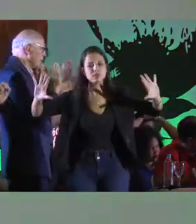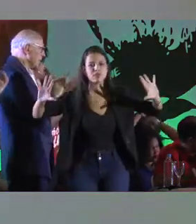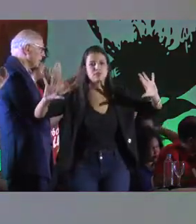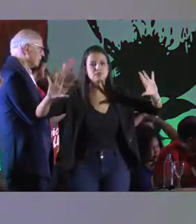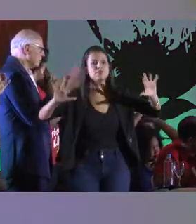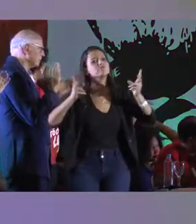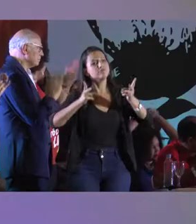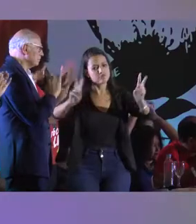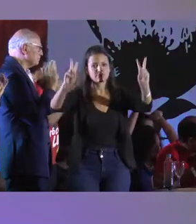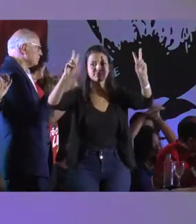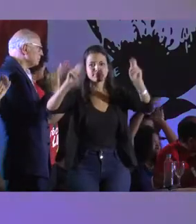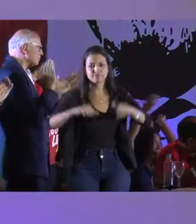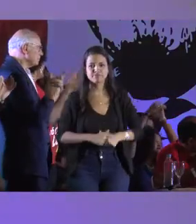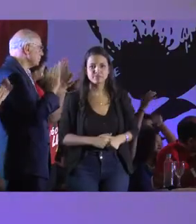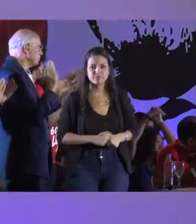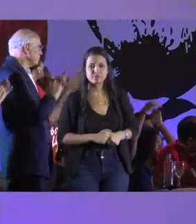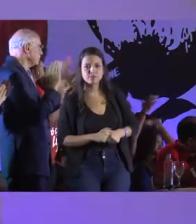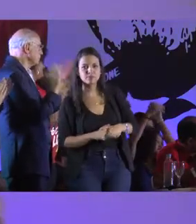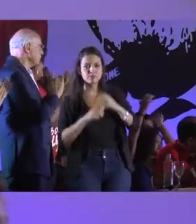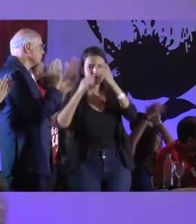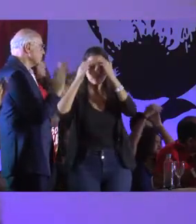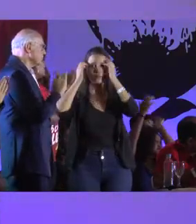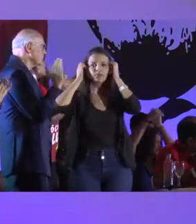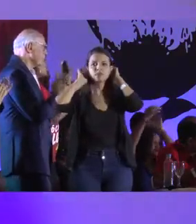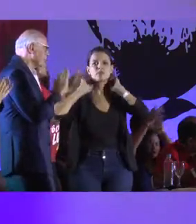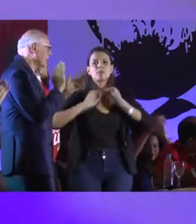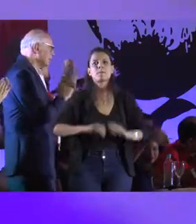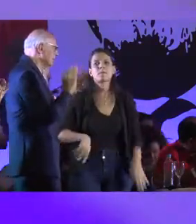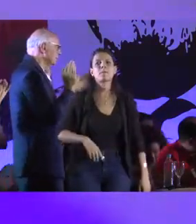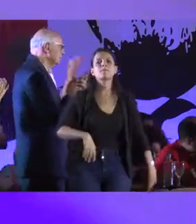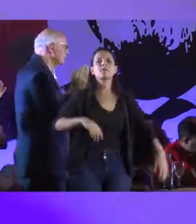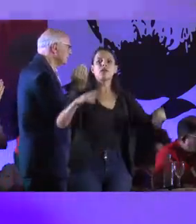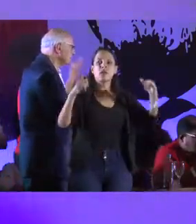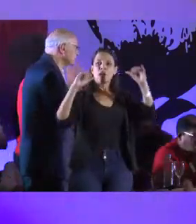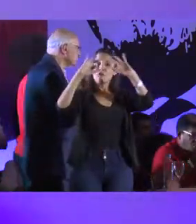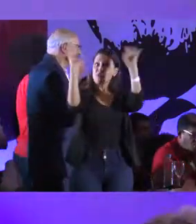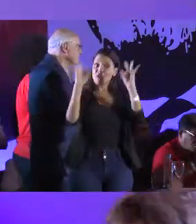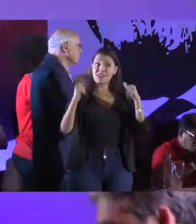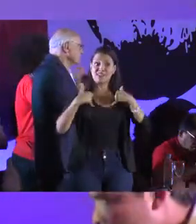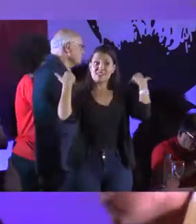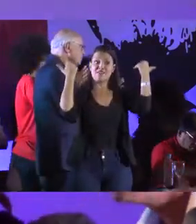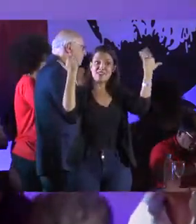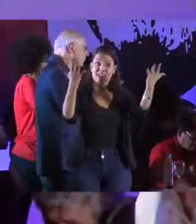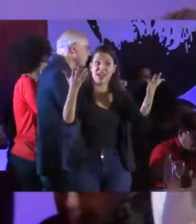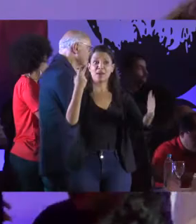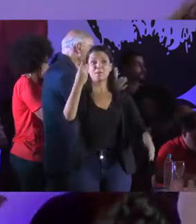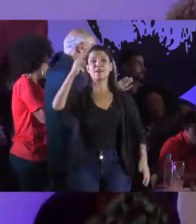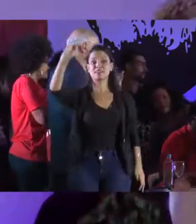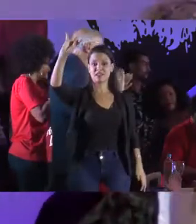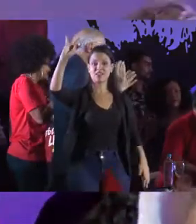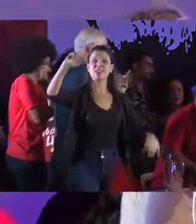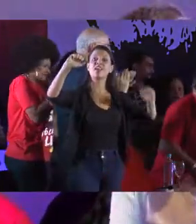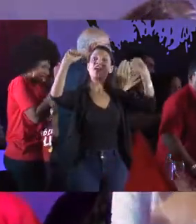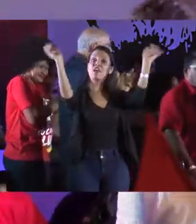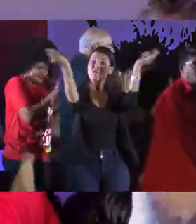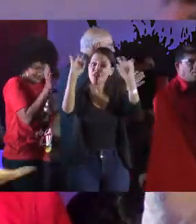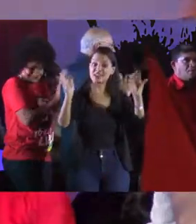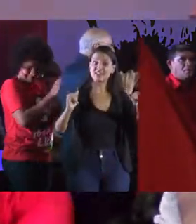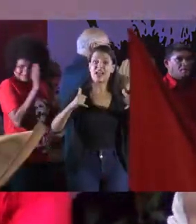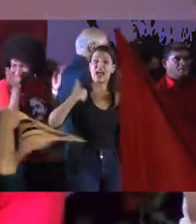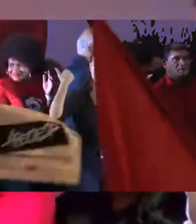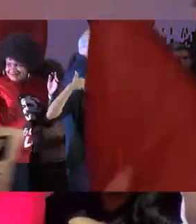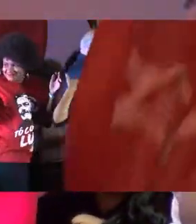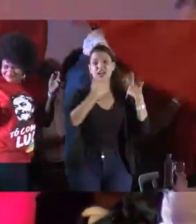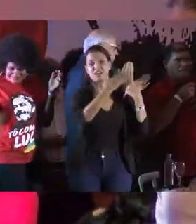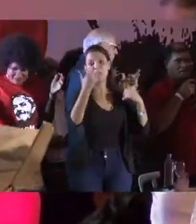onde o povo possa viver democraticamente. Feliz aniversário, PT! E feliz aniversário para os